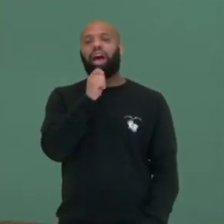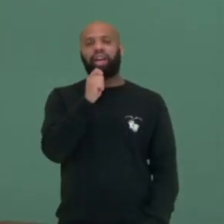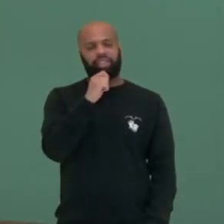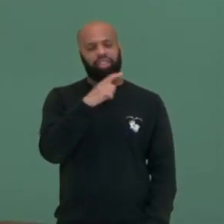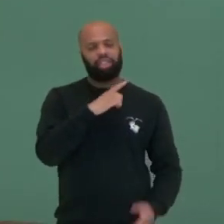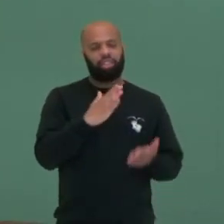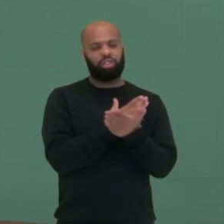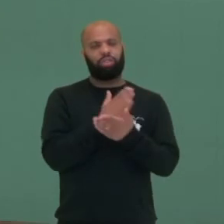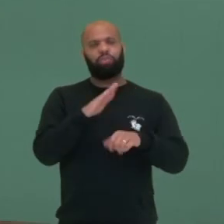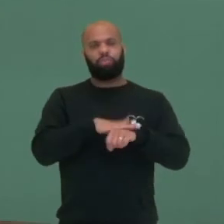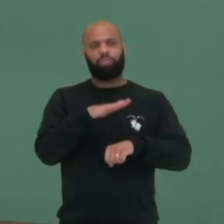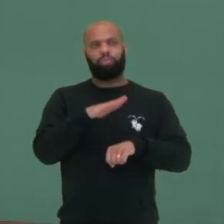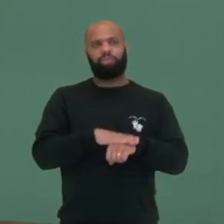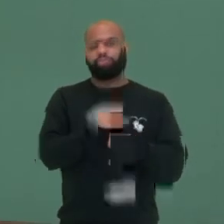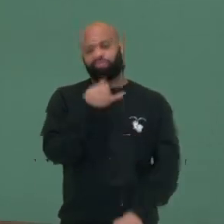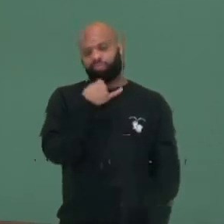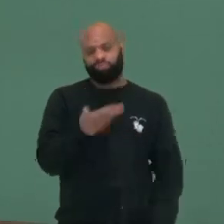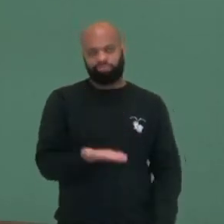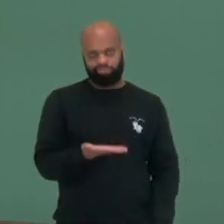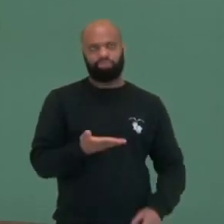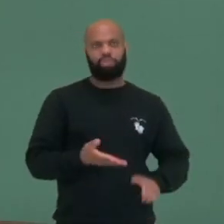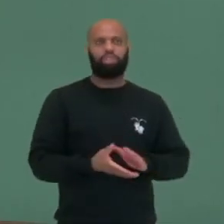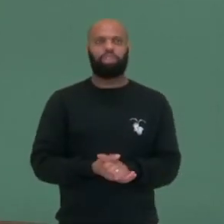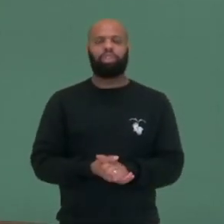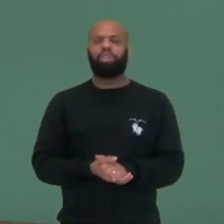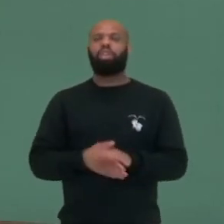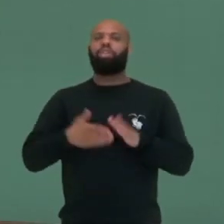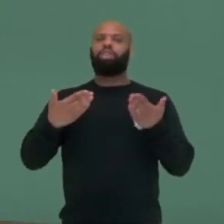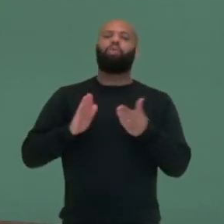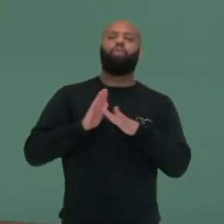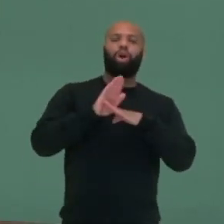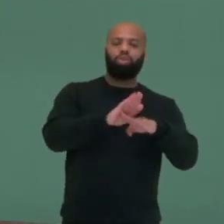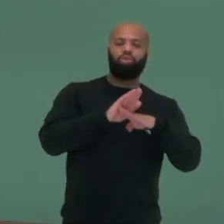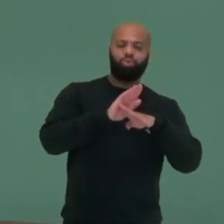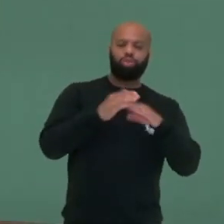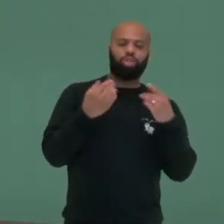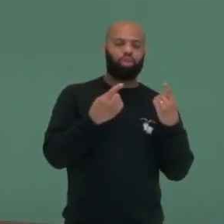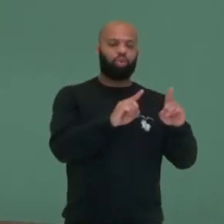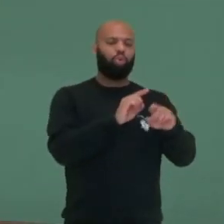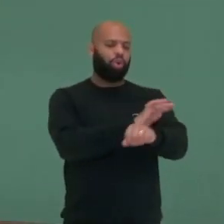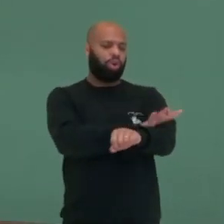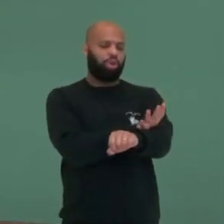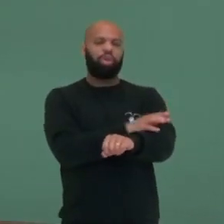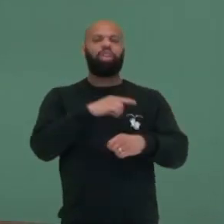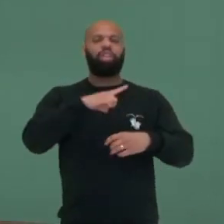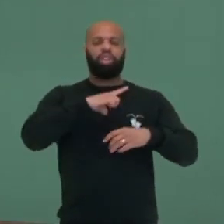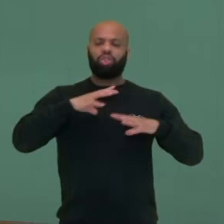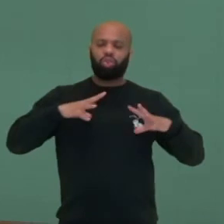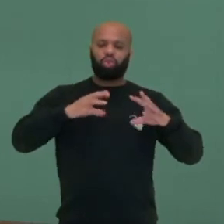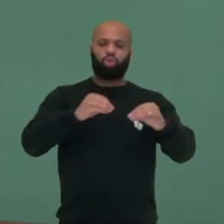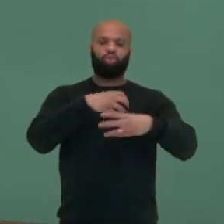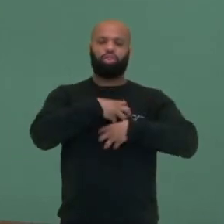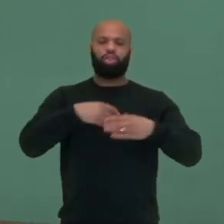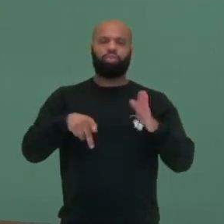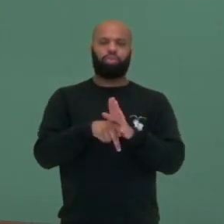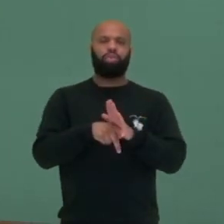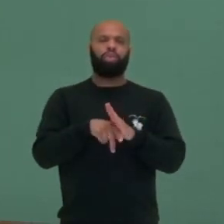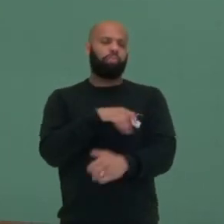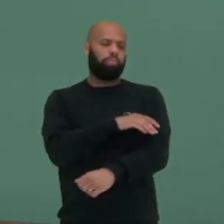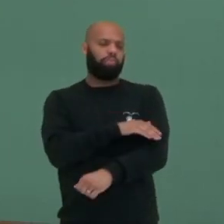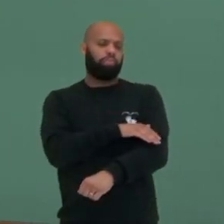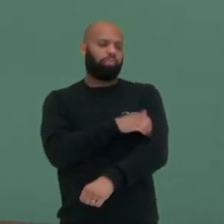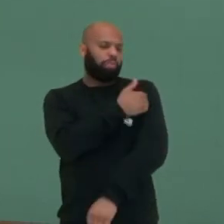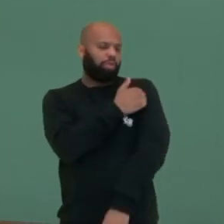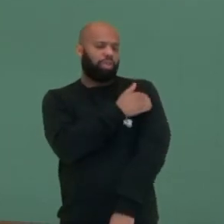alguns momentos, infelizmente. Ajude a combater o racismo e todas as formas de preconceito. Você